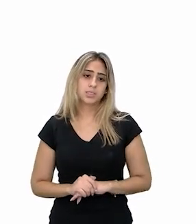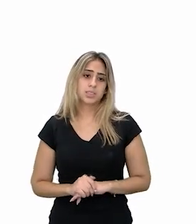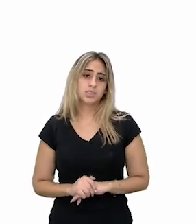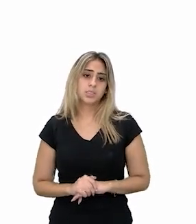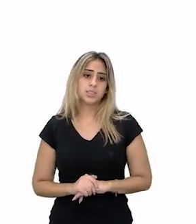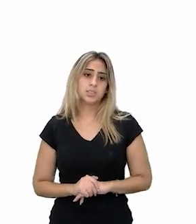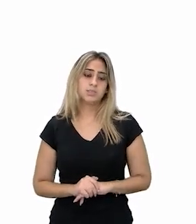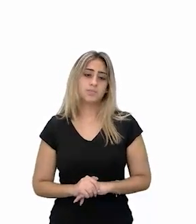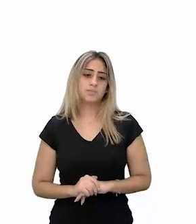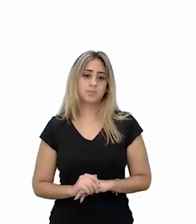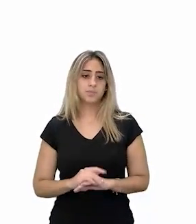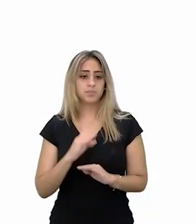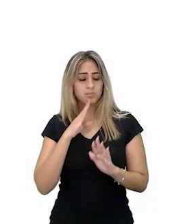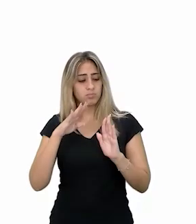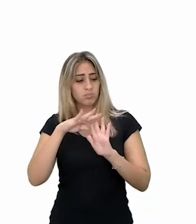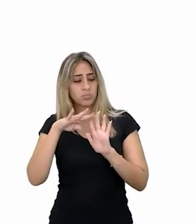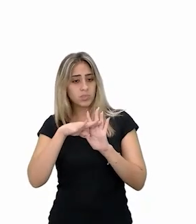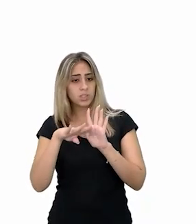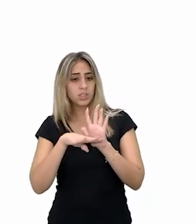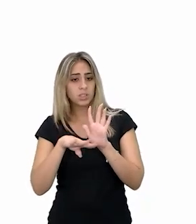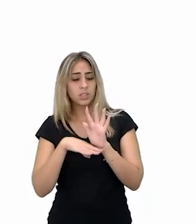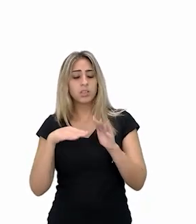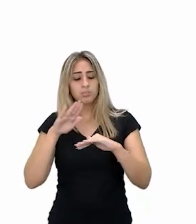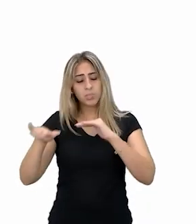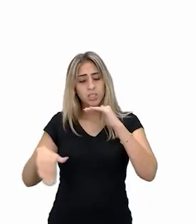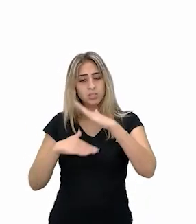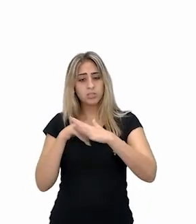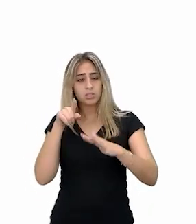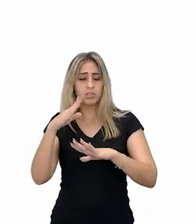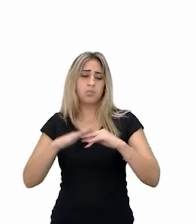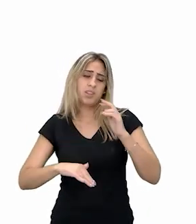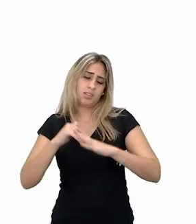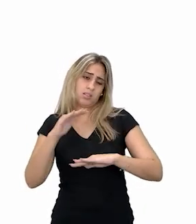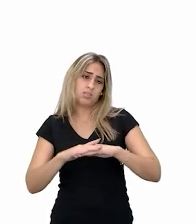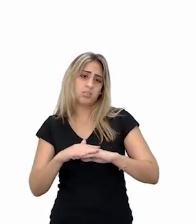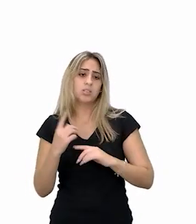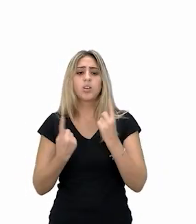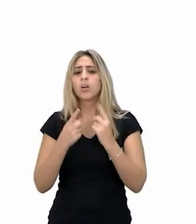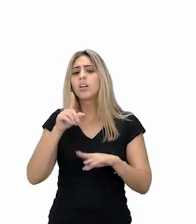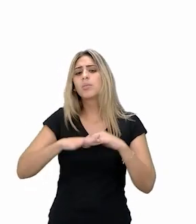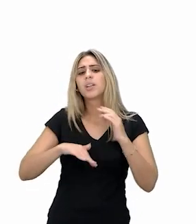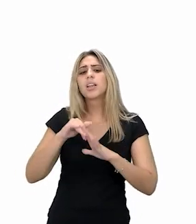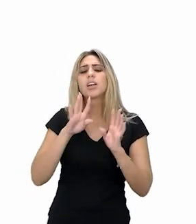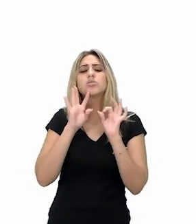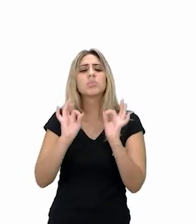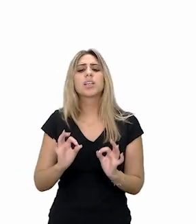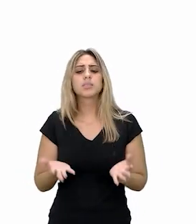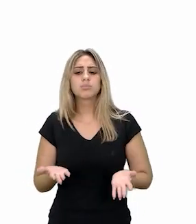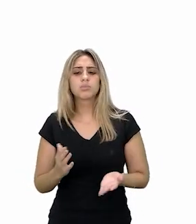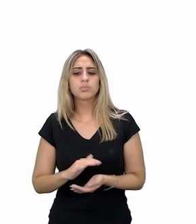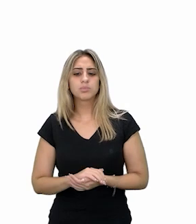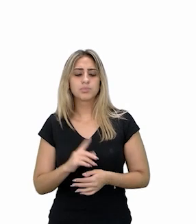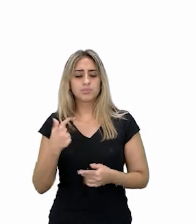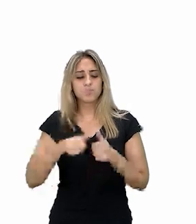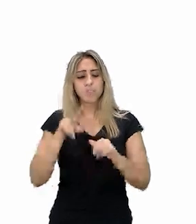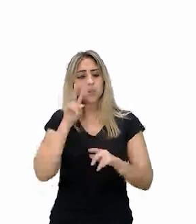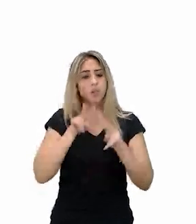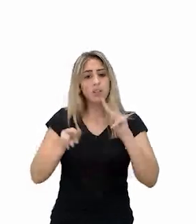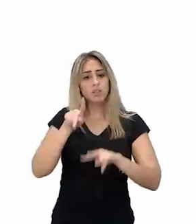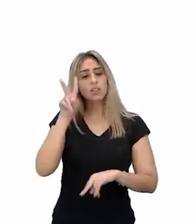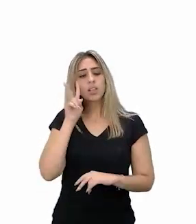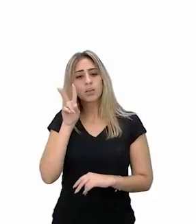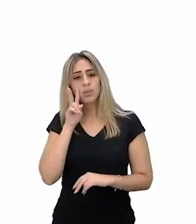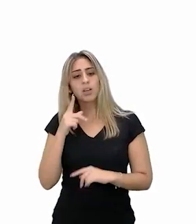lá o descritor logo embaixo dessa habilidade. Então, qual que era essa habilidade mesmo? Basta dar uma olhada aqui que vocês vão ler, vão